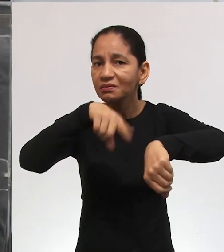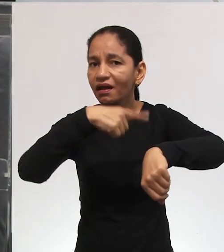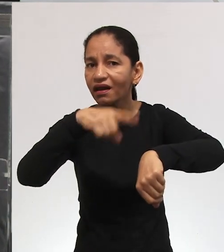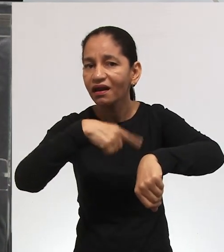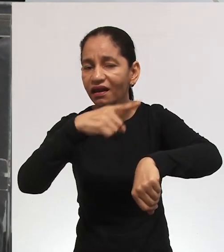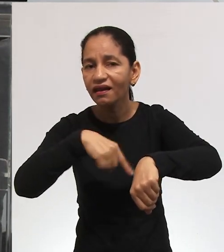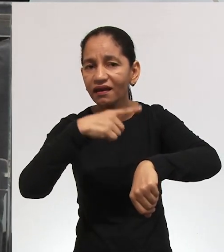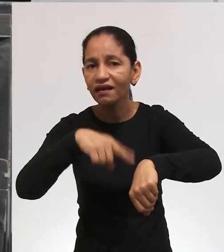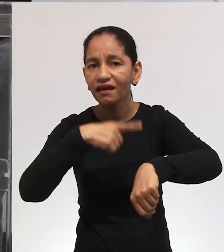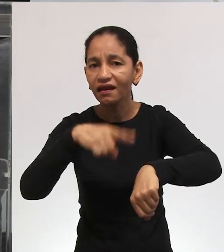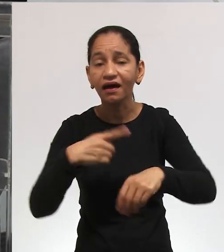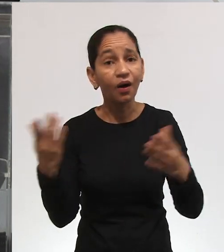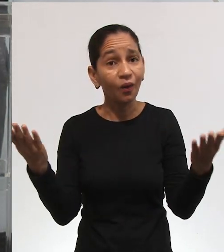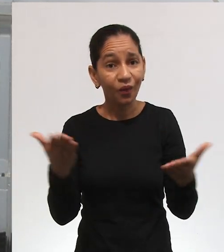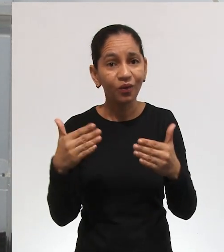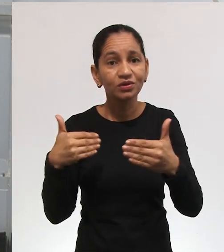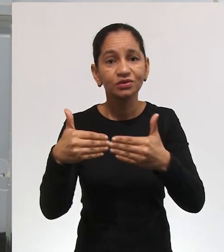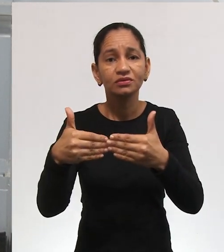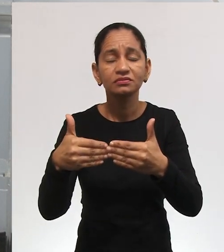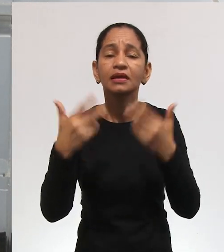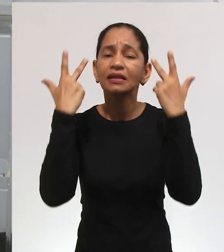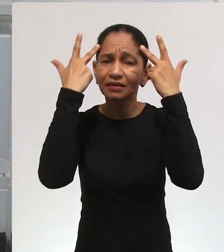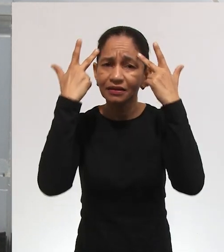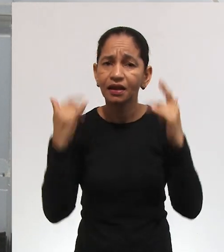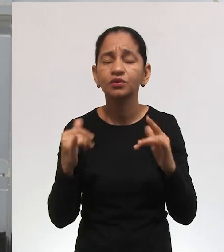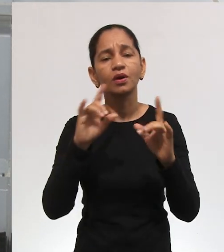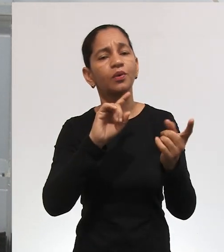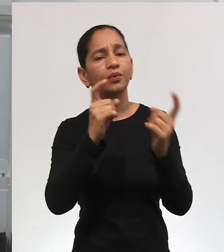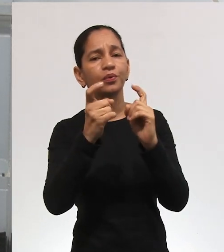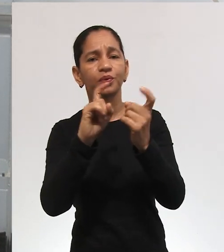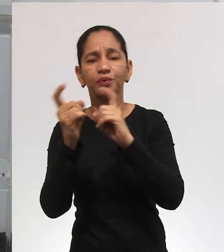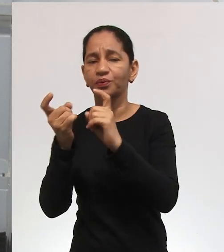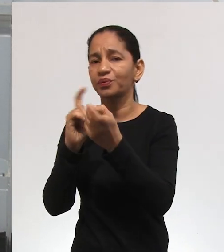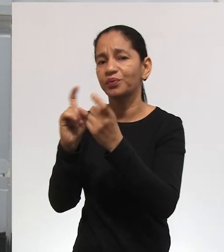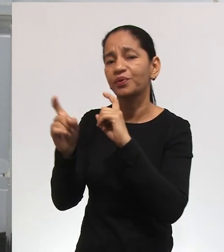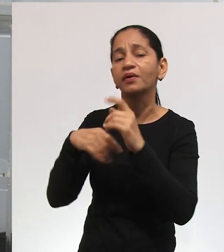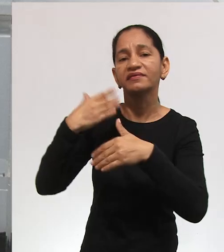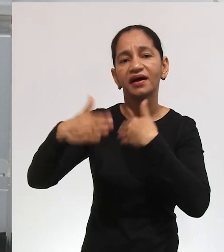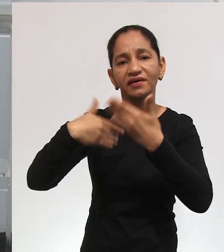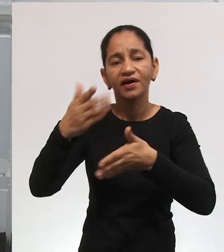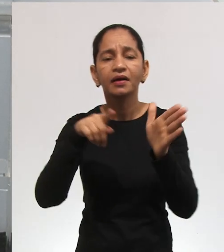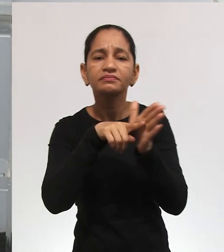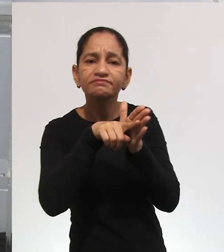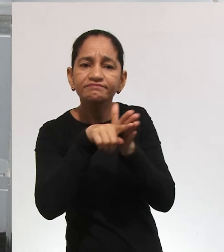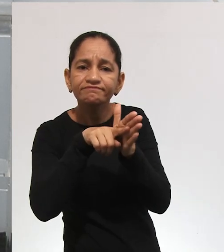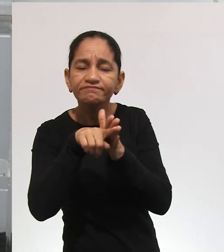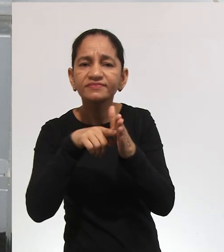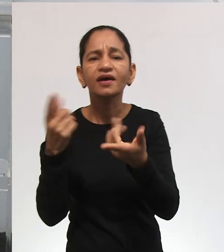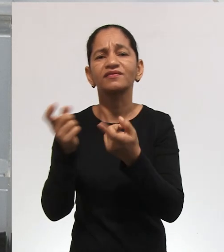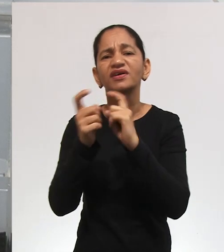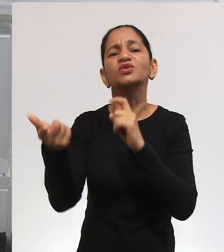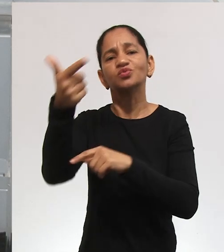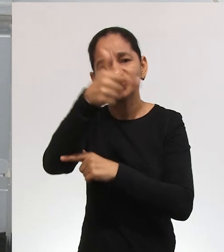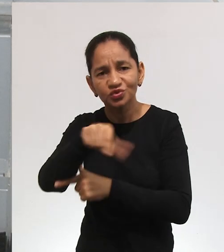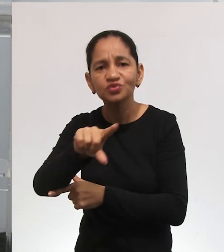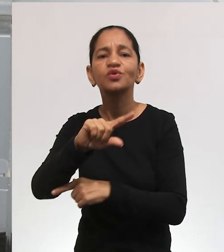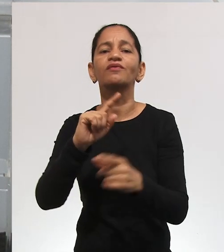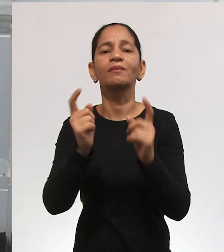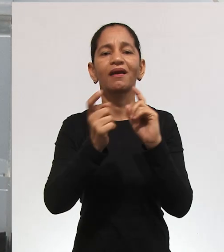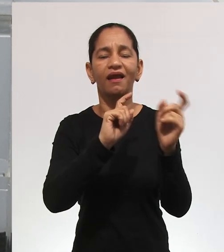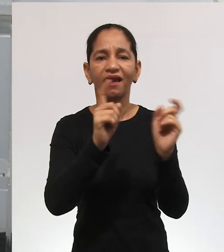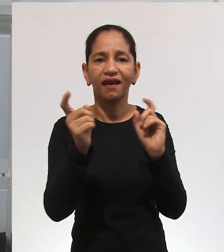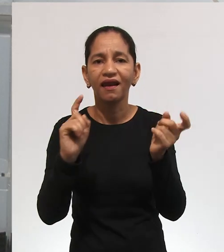muito maiores do que a que vive hoje. Então é natural que a sociedade vá cada vez mais rediscutindo o que é